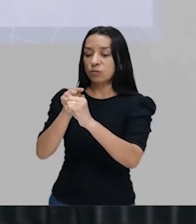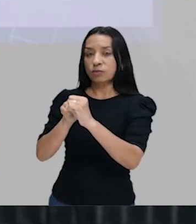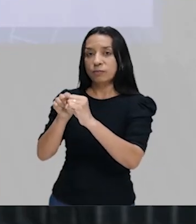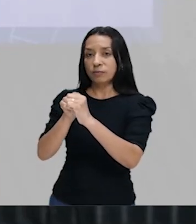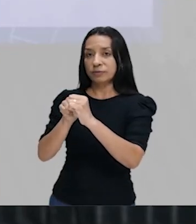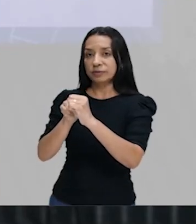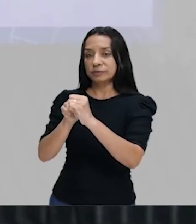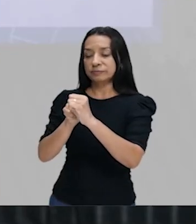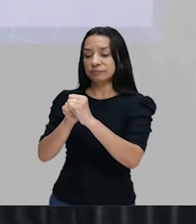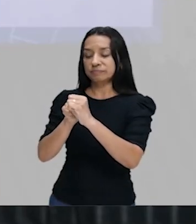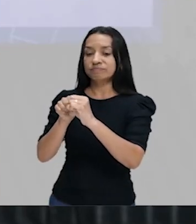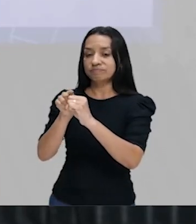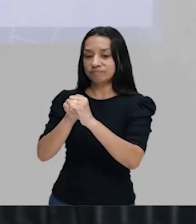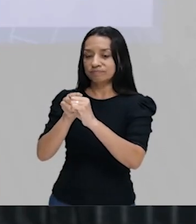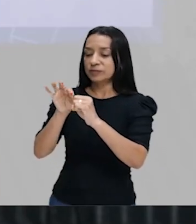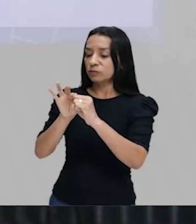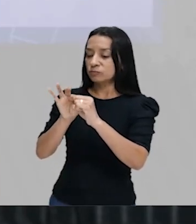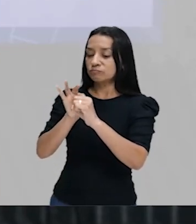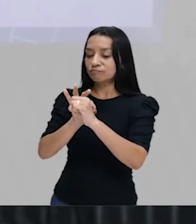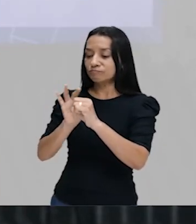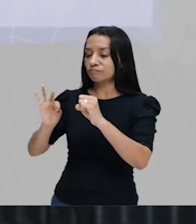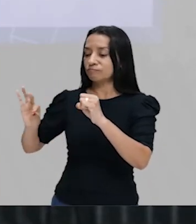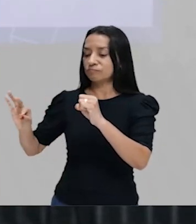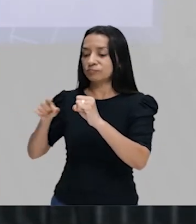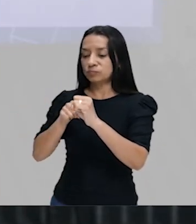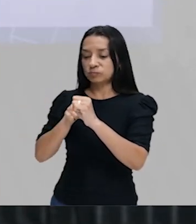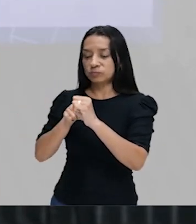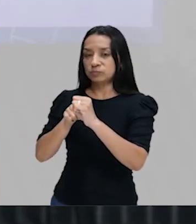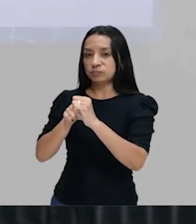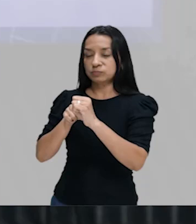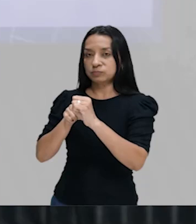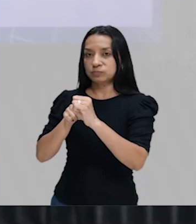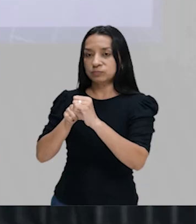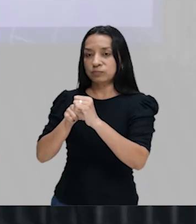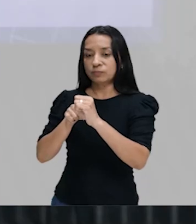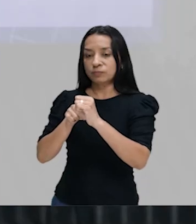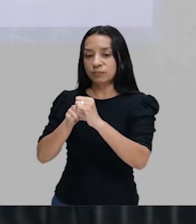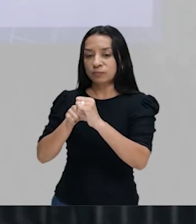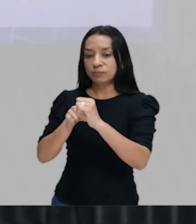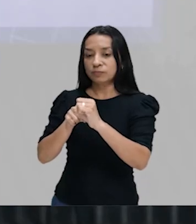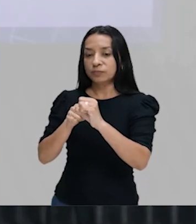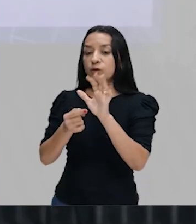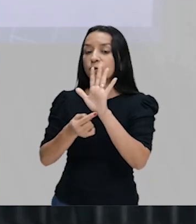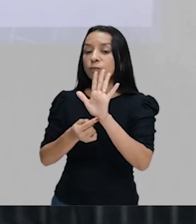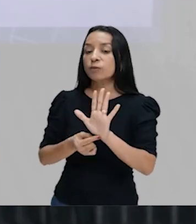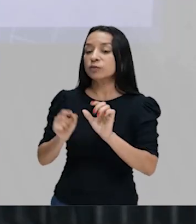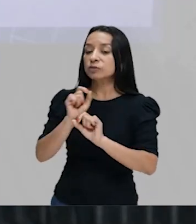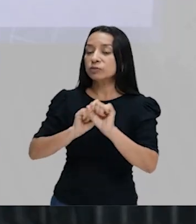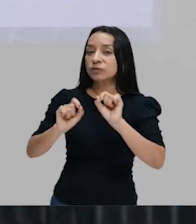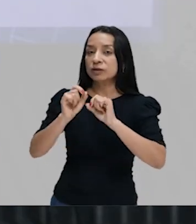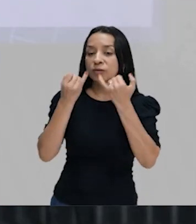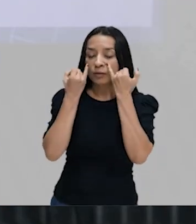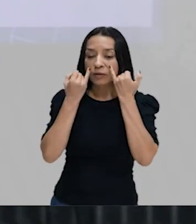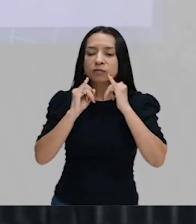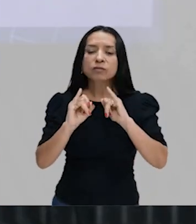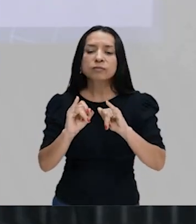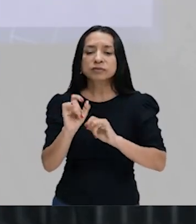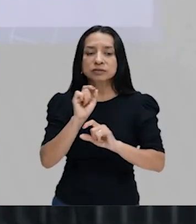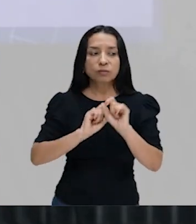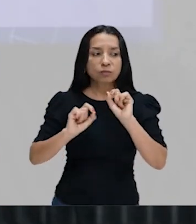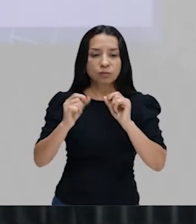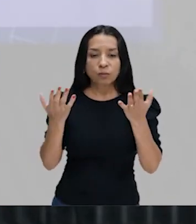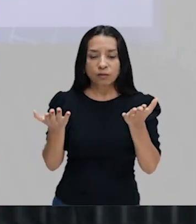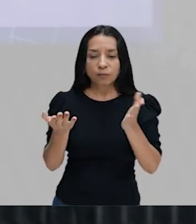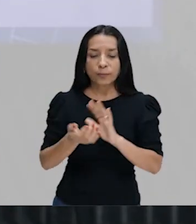está? Então, essa bolinha fechada, na extremidade, ela está trazendo para nós uma informação. E que informação é